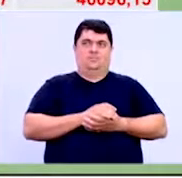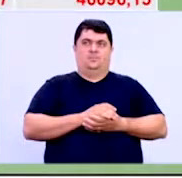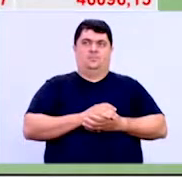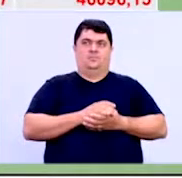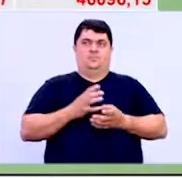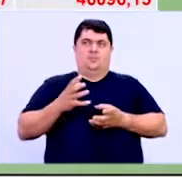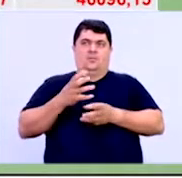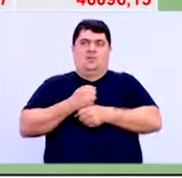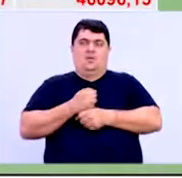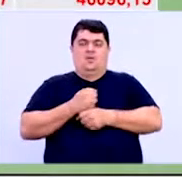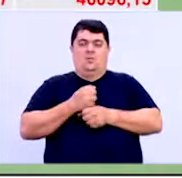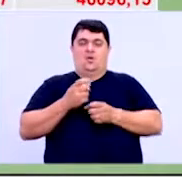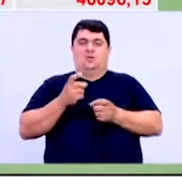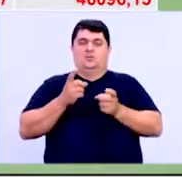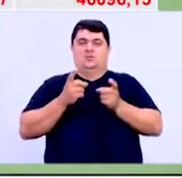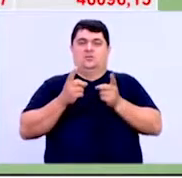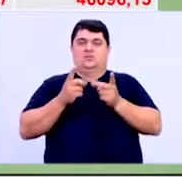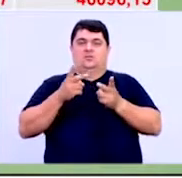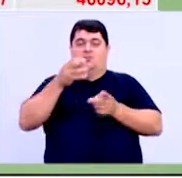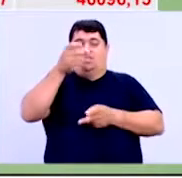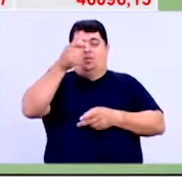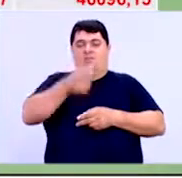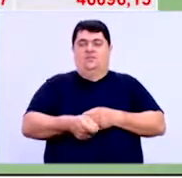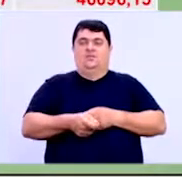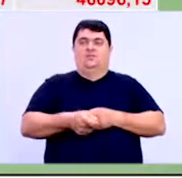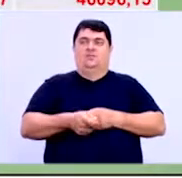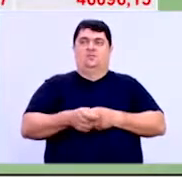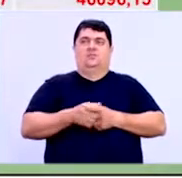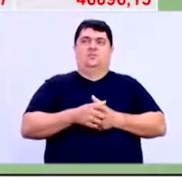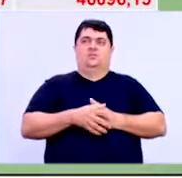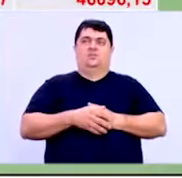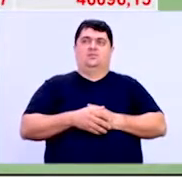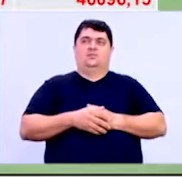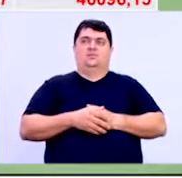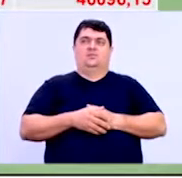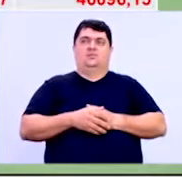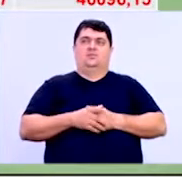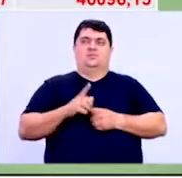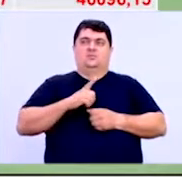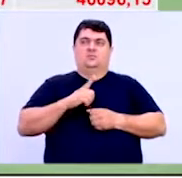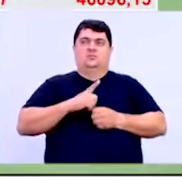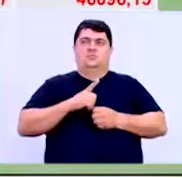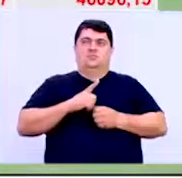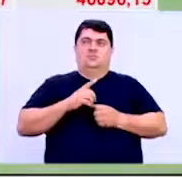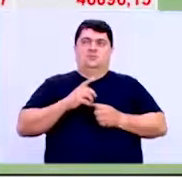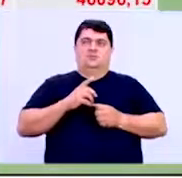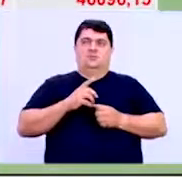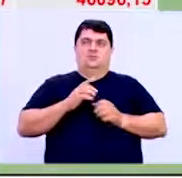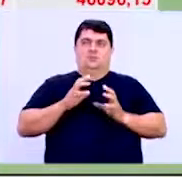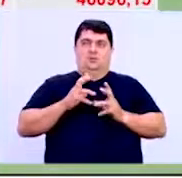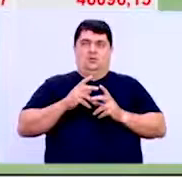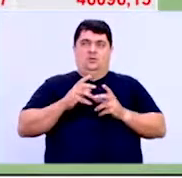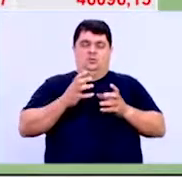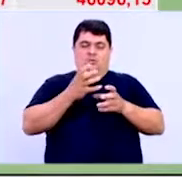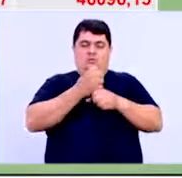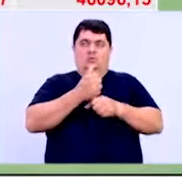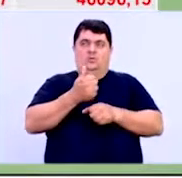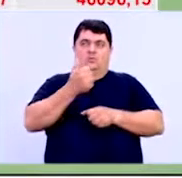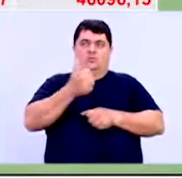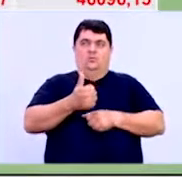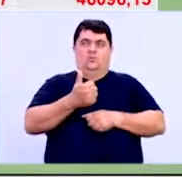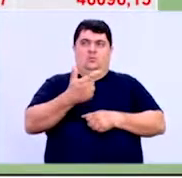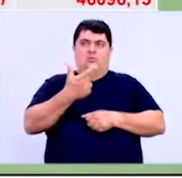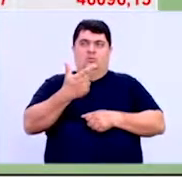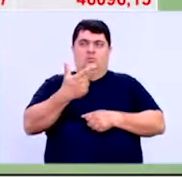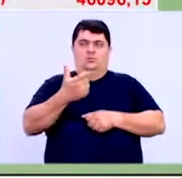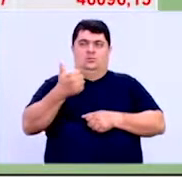mais as vendas à vista, que elas necessariamente subsidiam um total de 1.216, que é o total